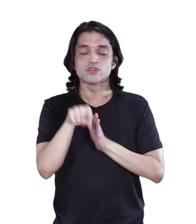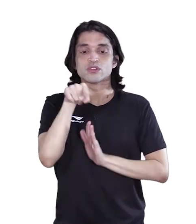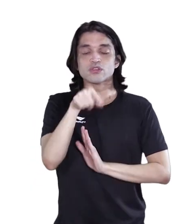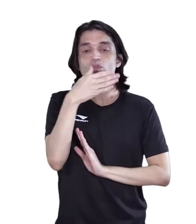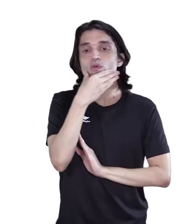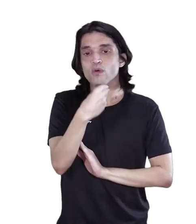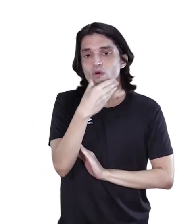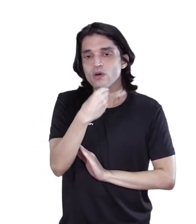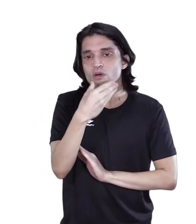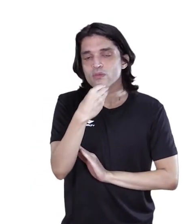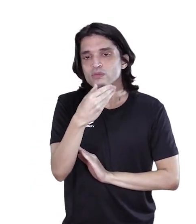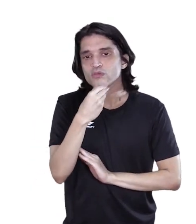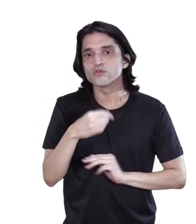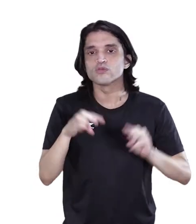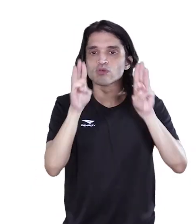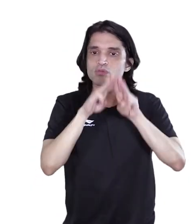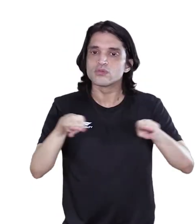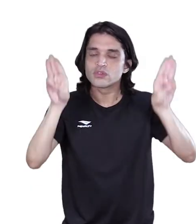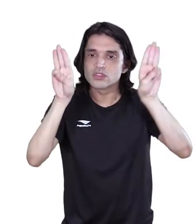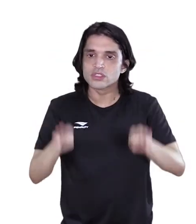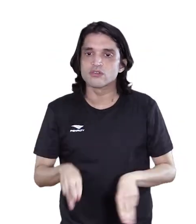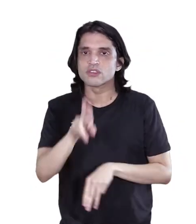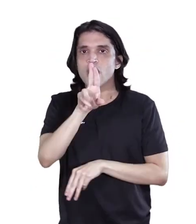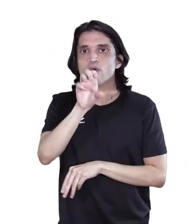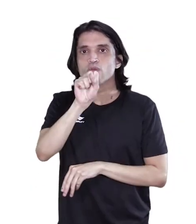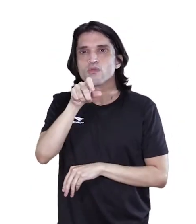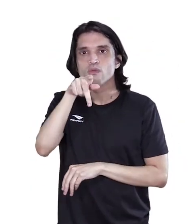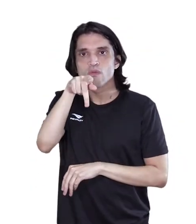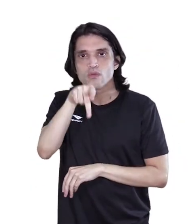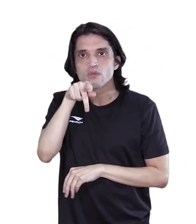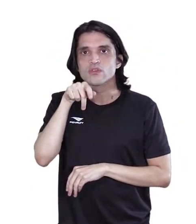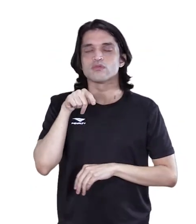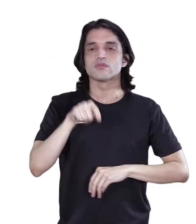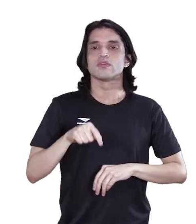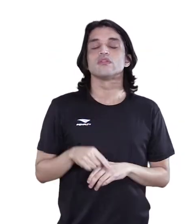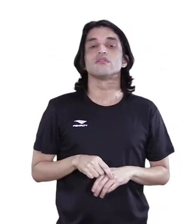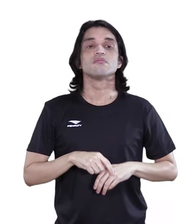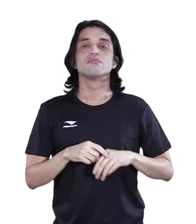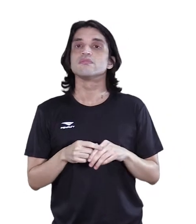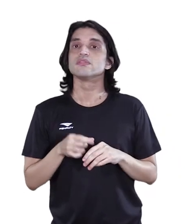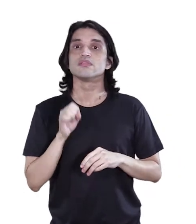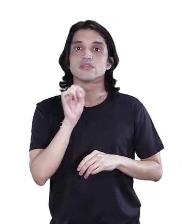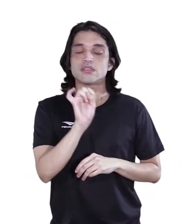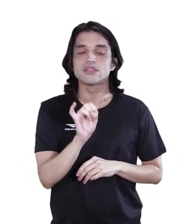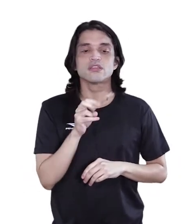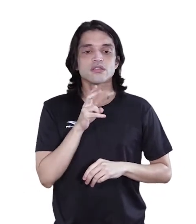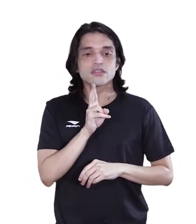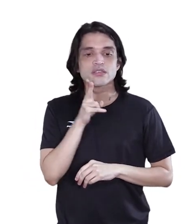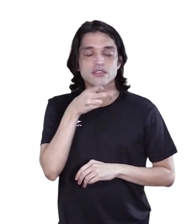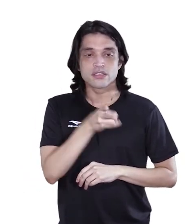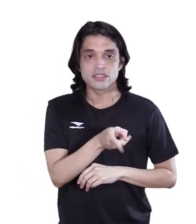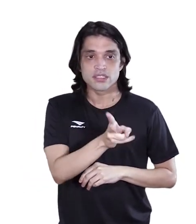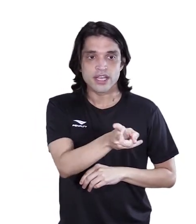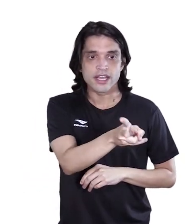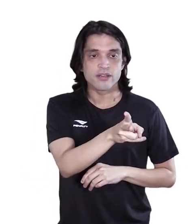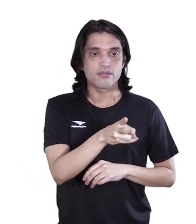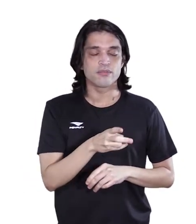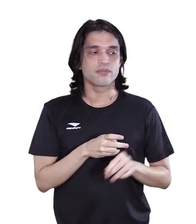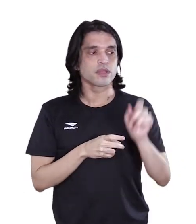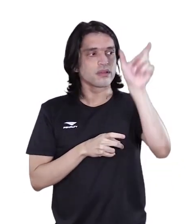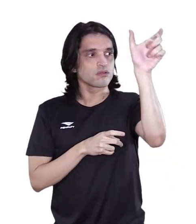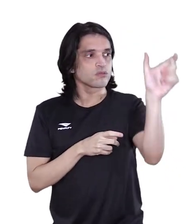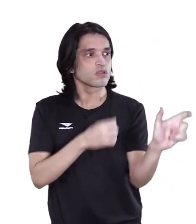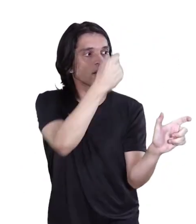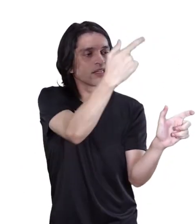de Antropologia da USP, ilustrações que associam traços positivos apenas a determinados